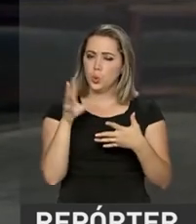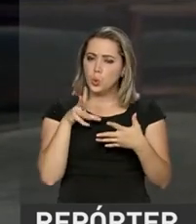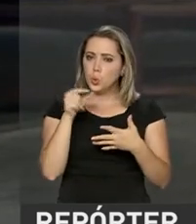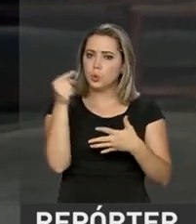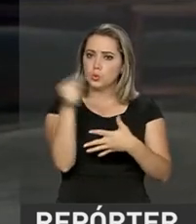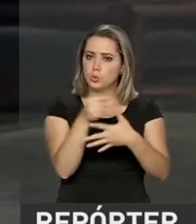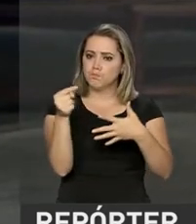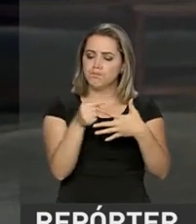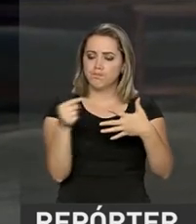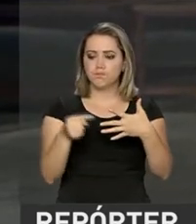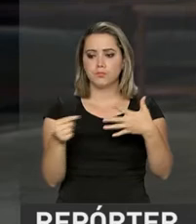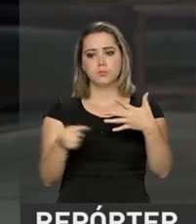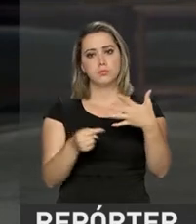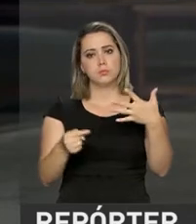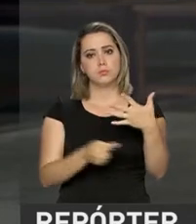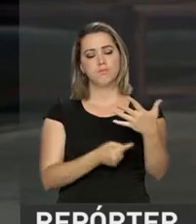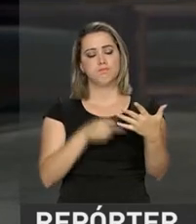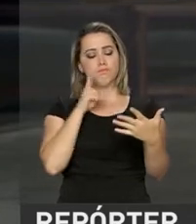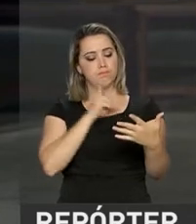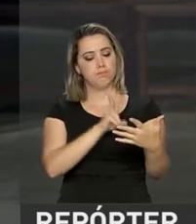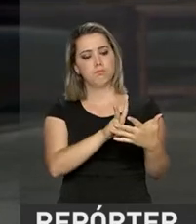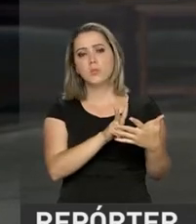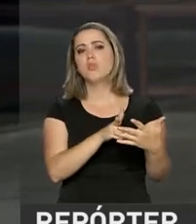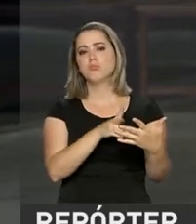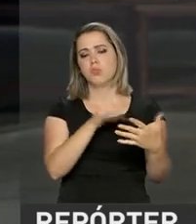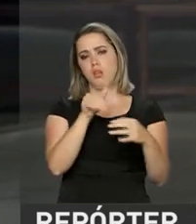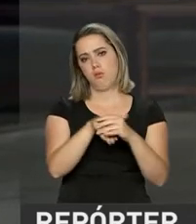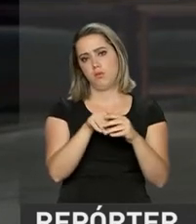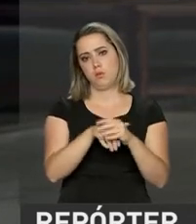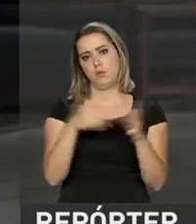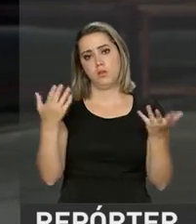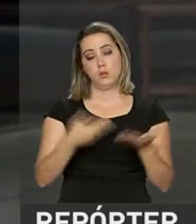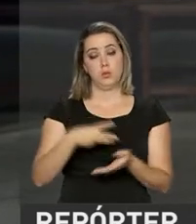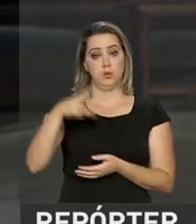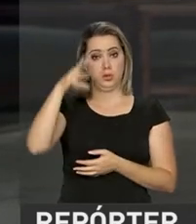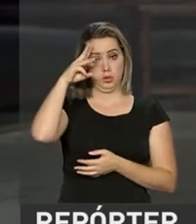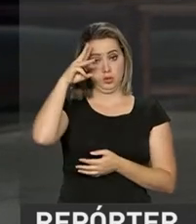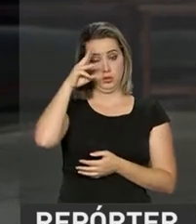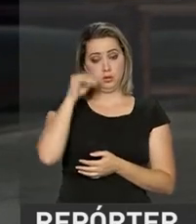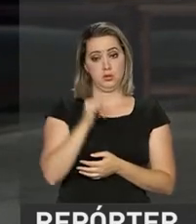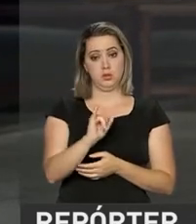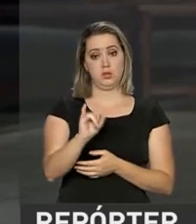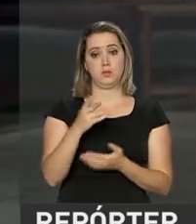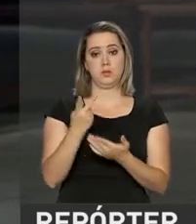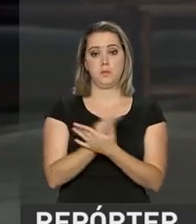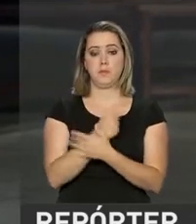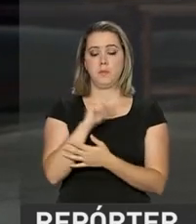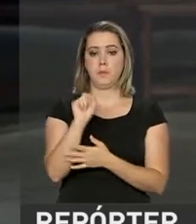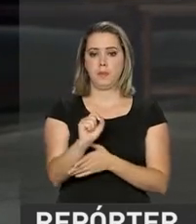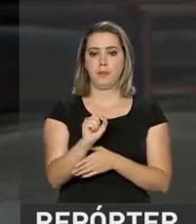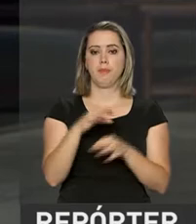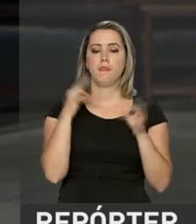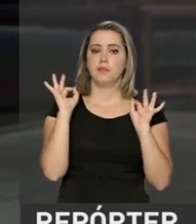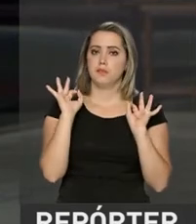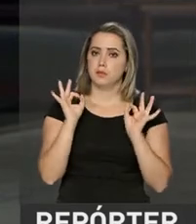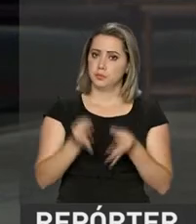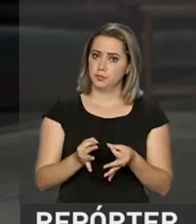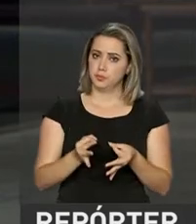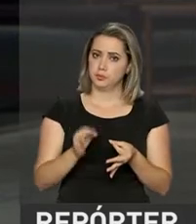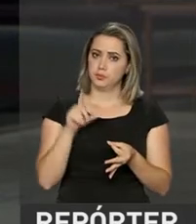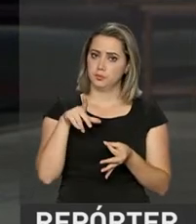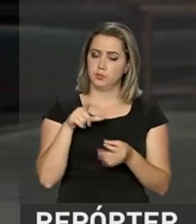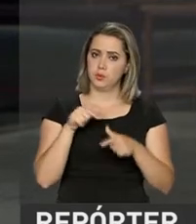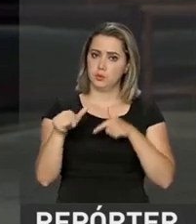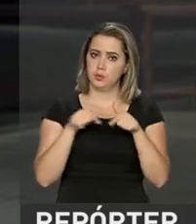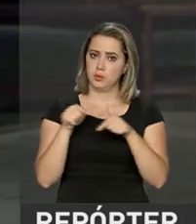sejam analisados e votados na comissão nesta terça feira caso isso ocorra formalmente os trabalhos